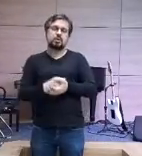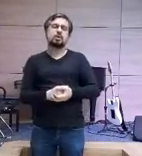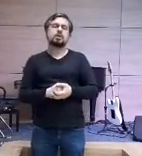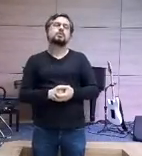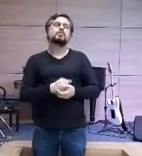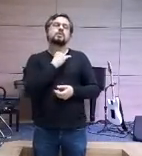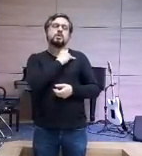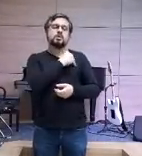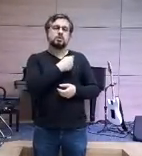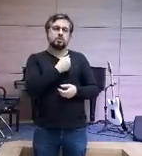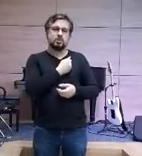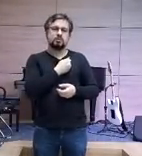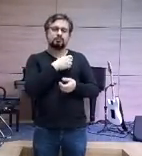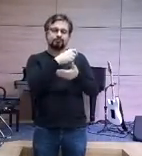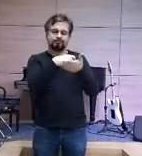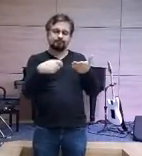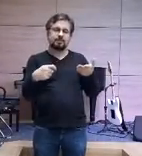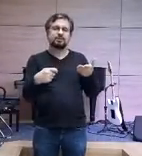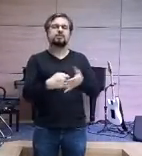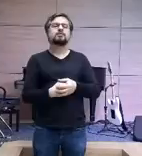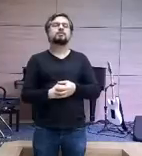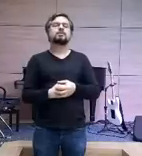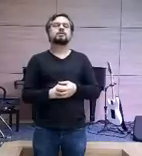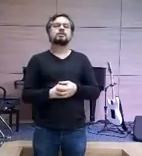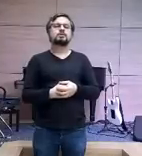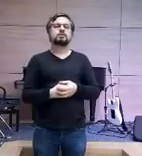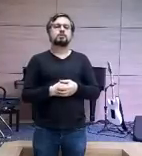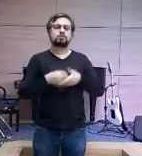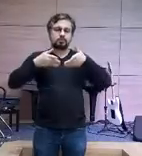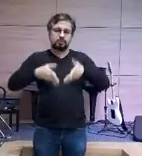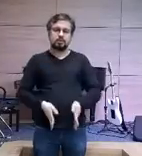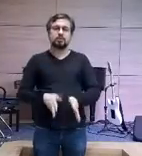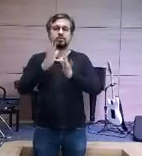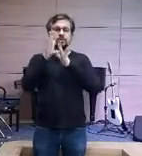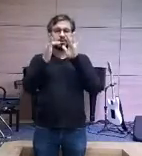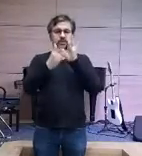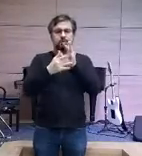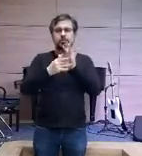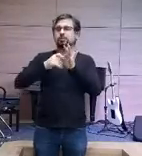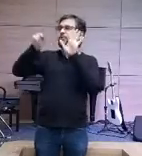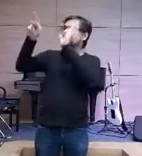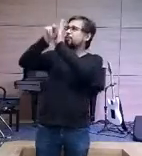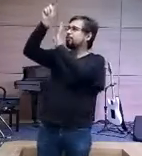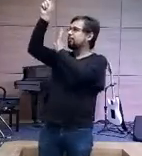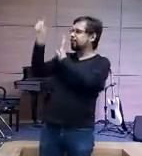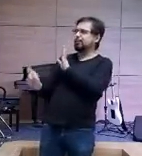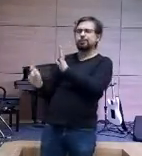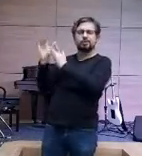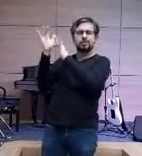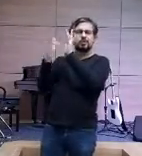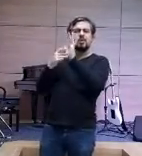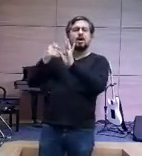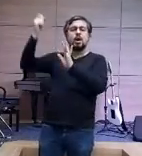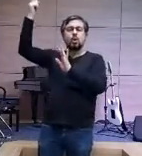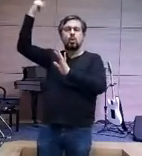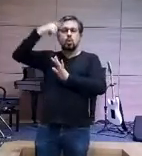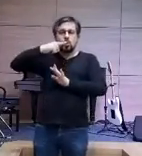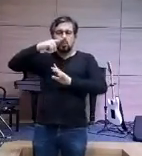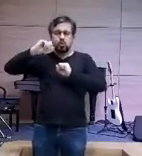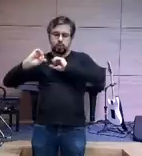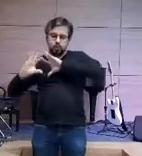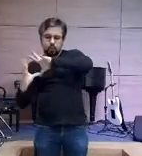descreve esse momento de Jesus com a verdadeira luz e se referir ao mês é a luz do